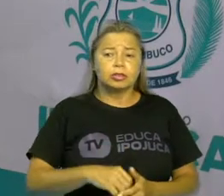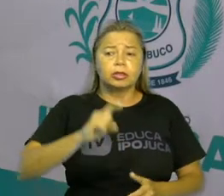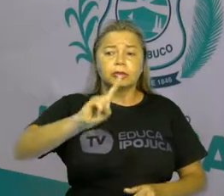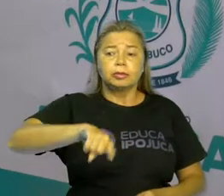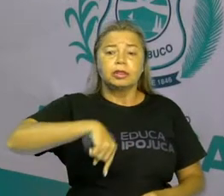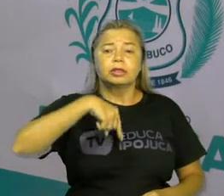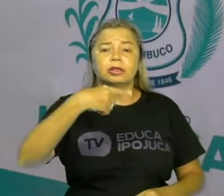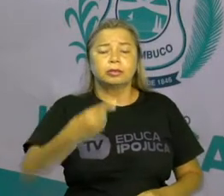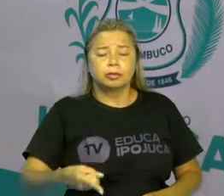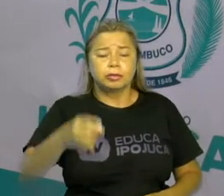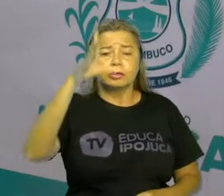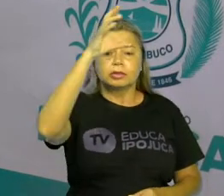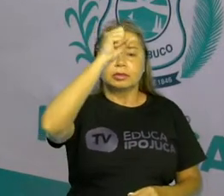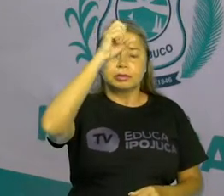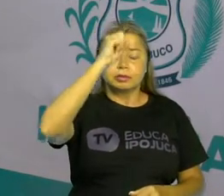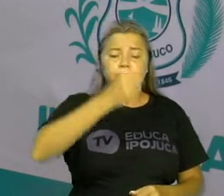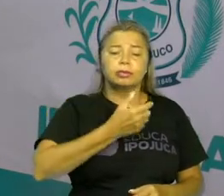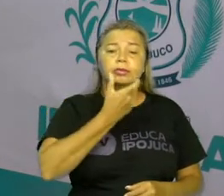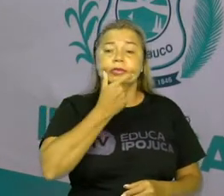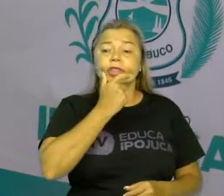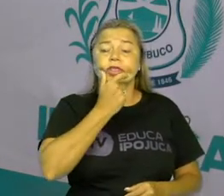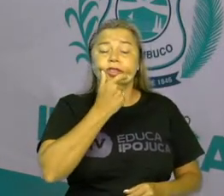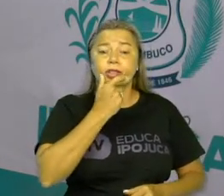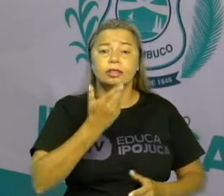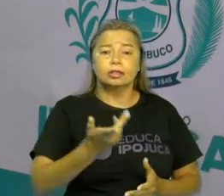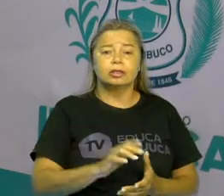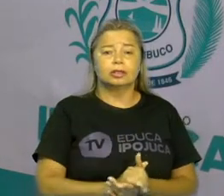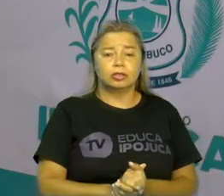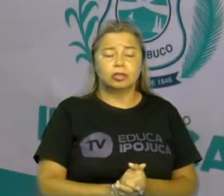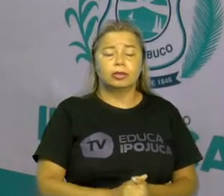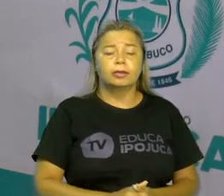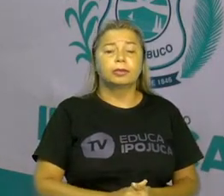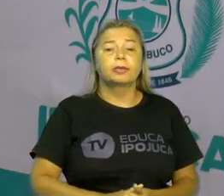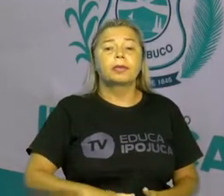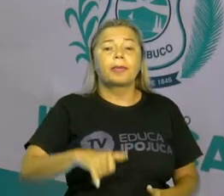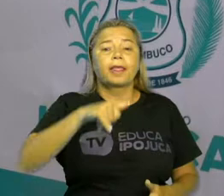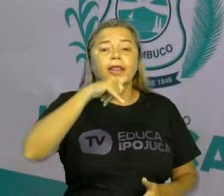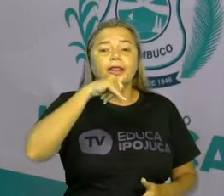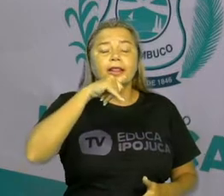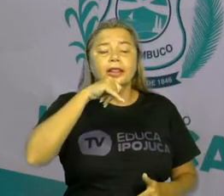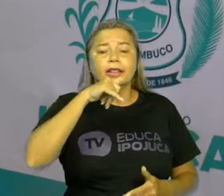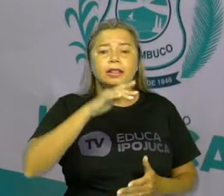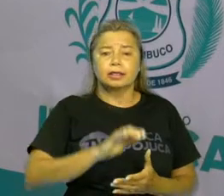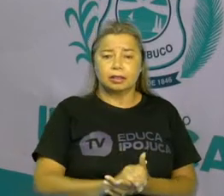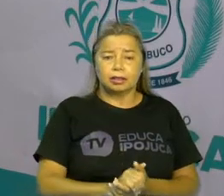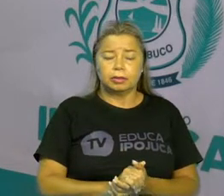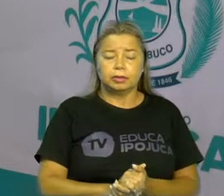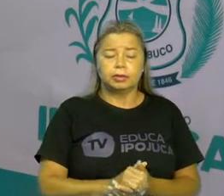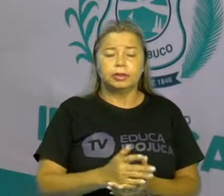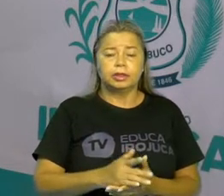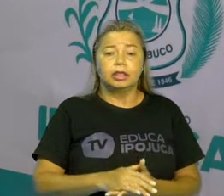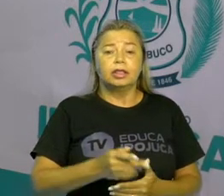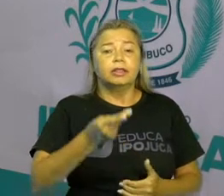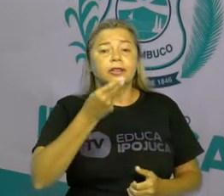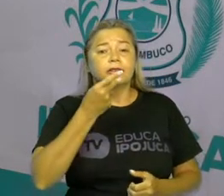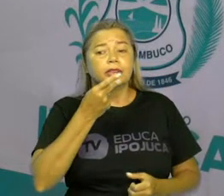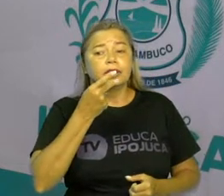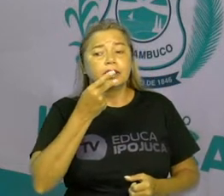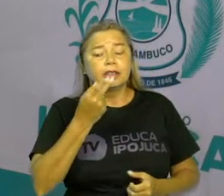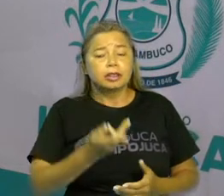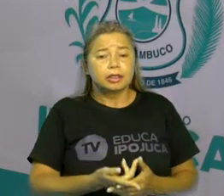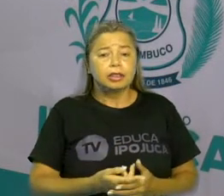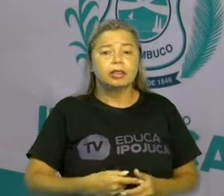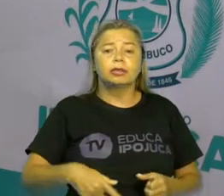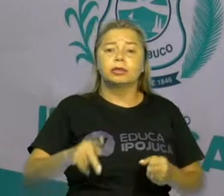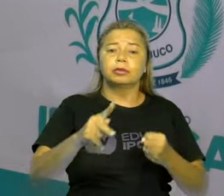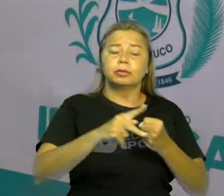língua inglesa. Por exemplo, agora eu acabei de dizer que esse tipo de pronome vai sempre aparecer